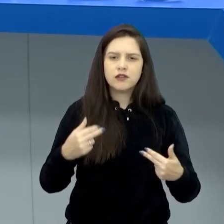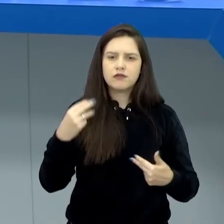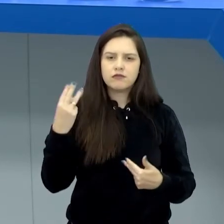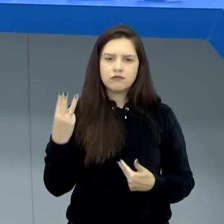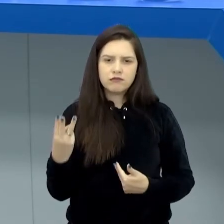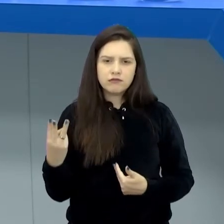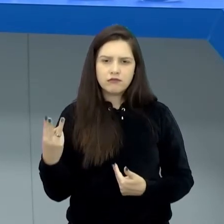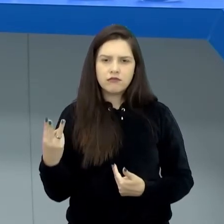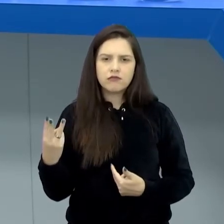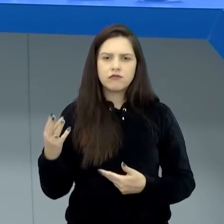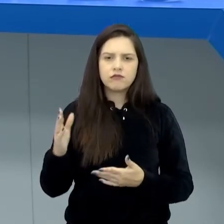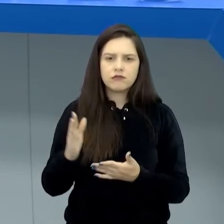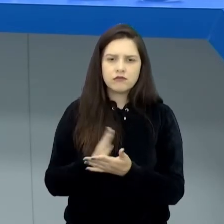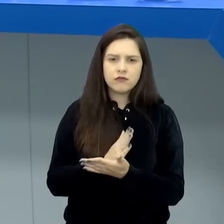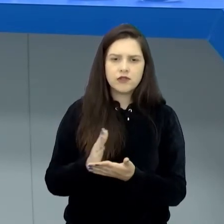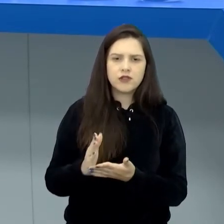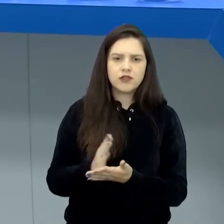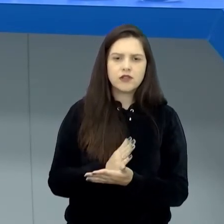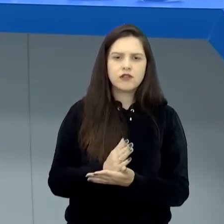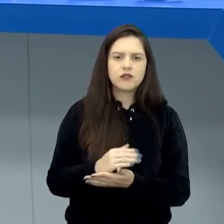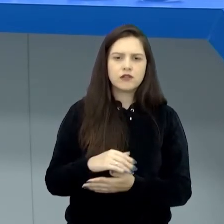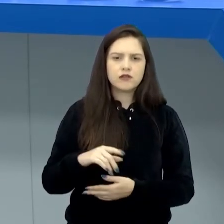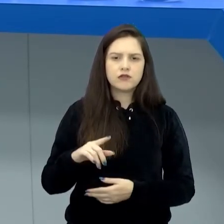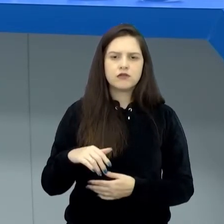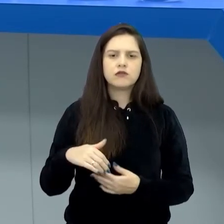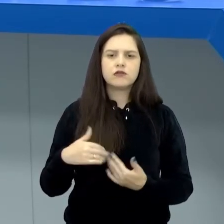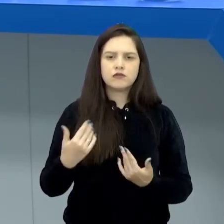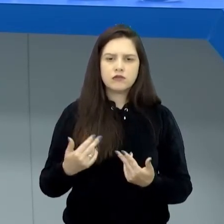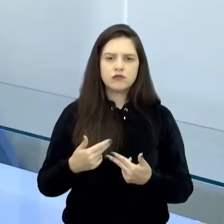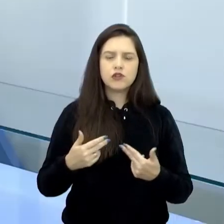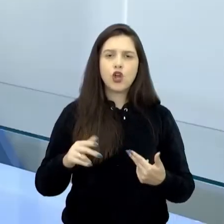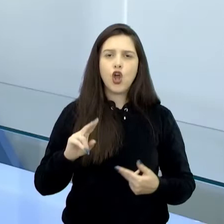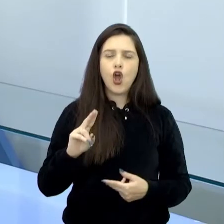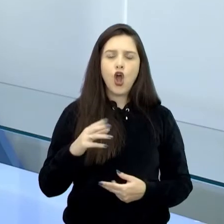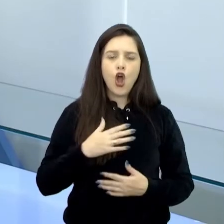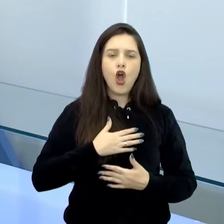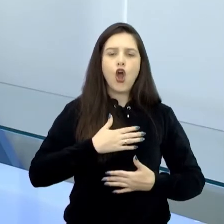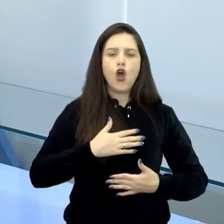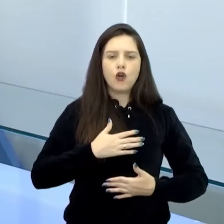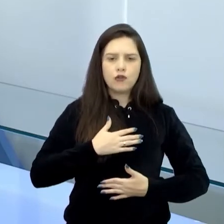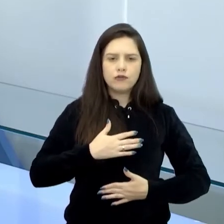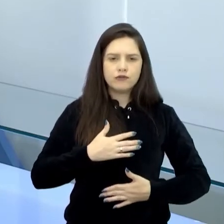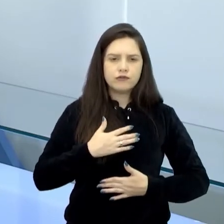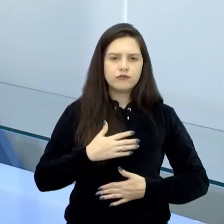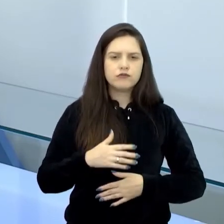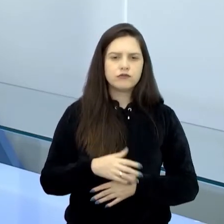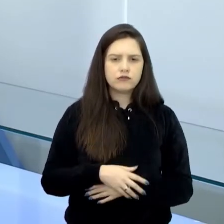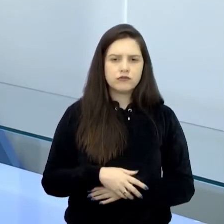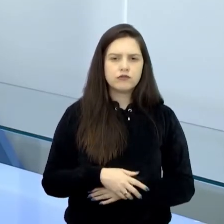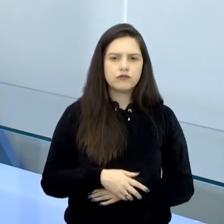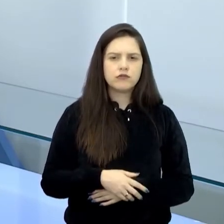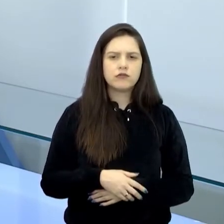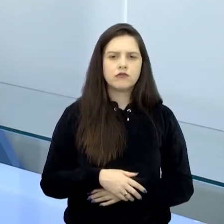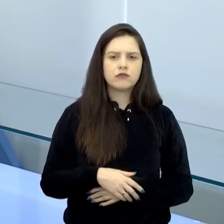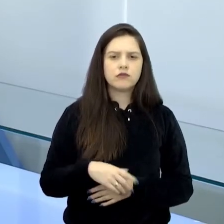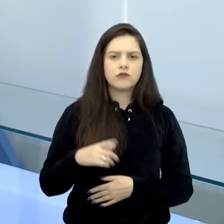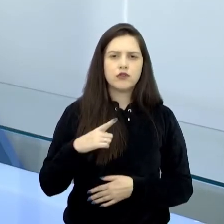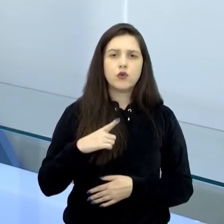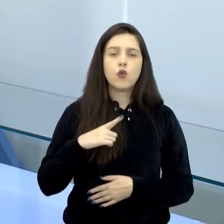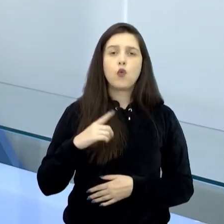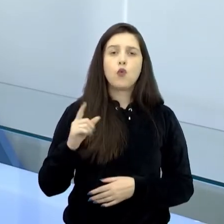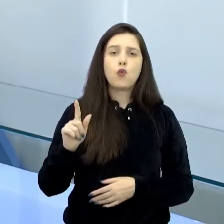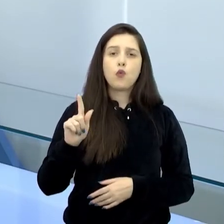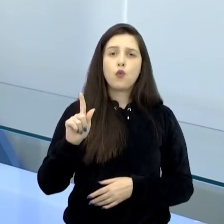Aí seriam átomos mesmo? 3 átomos Isso, de oxigênio? são 3 átomos de oxigênio, um átomo de